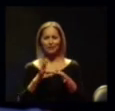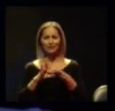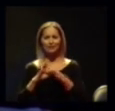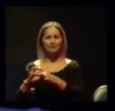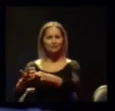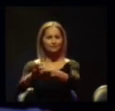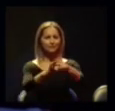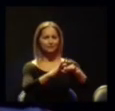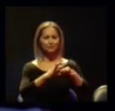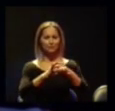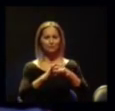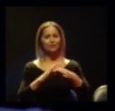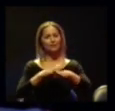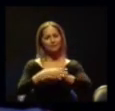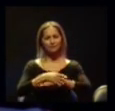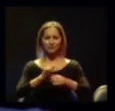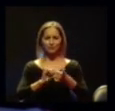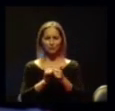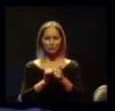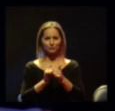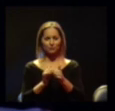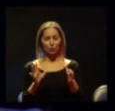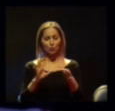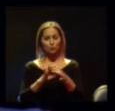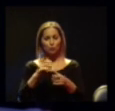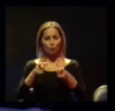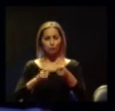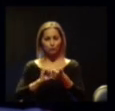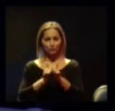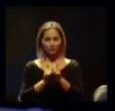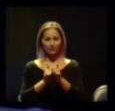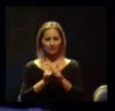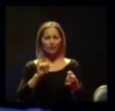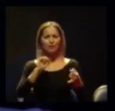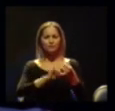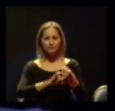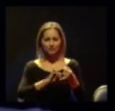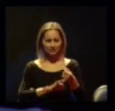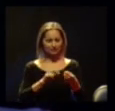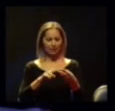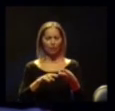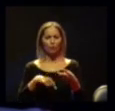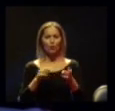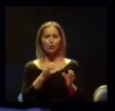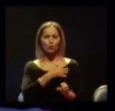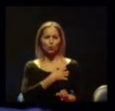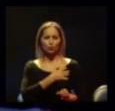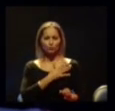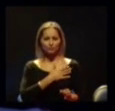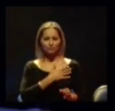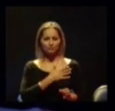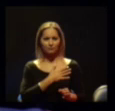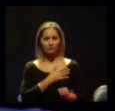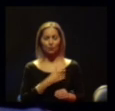todos pelo desporto. Com os nossos atletas, com as nossas associações, com os nossos clubes.